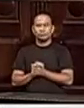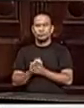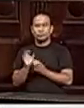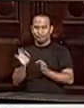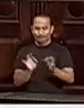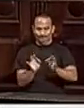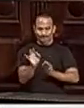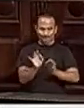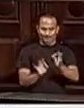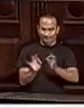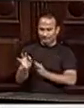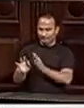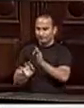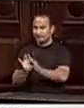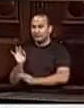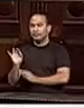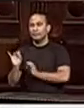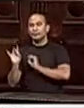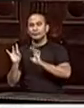formação,